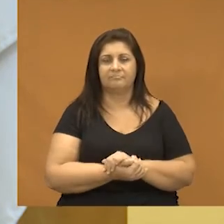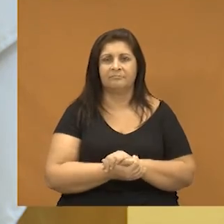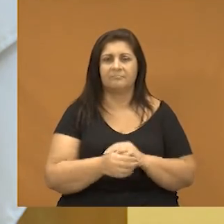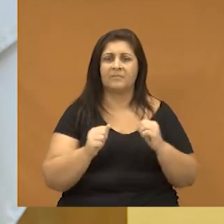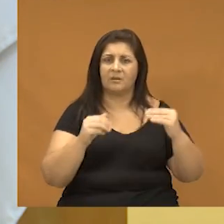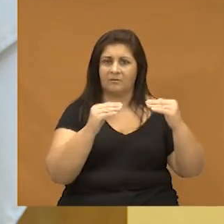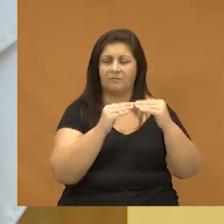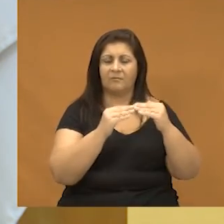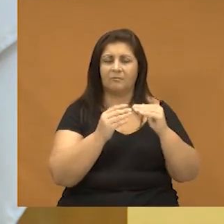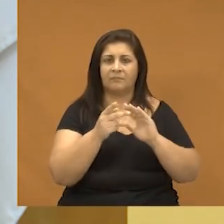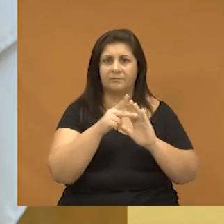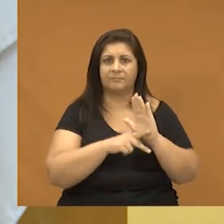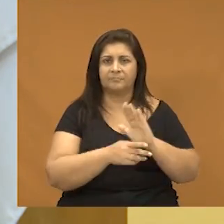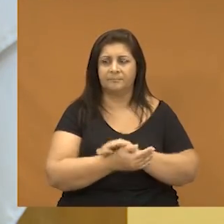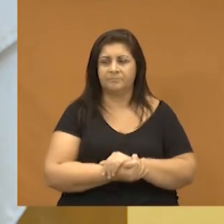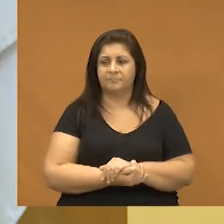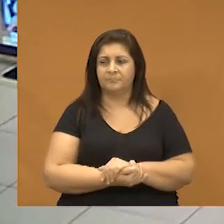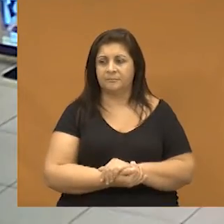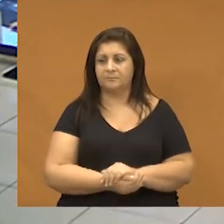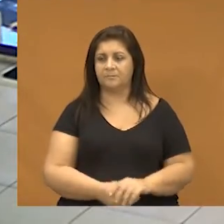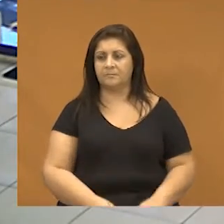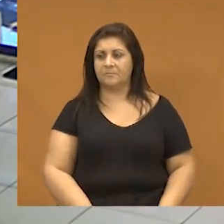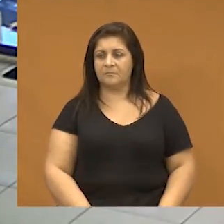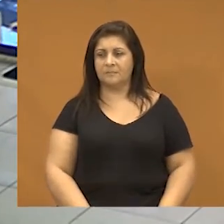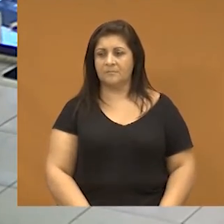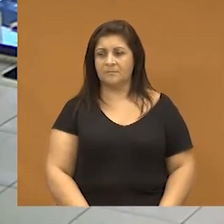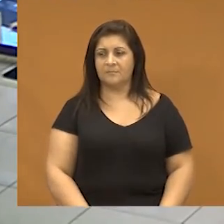que eu serei favorável a esse seu projeto.